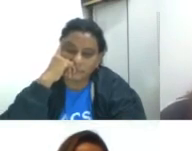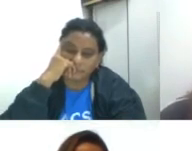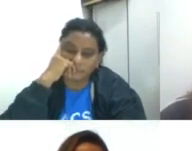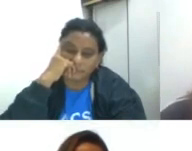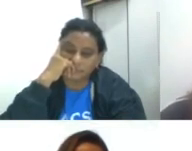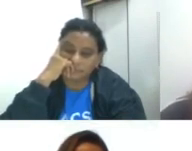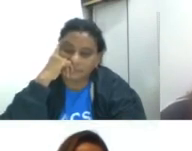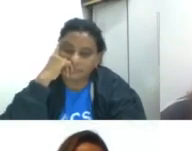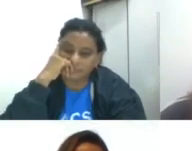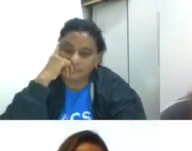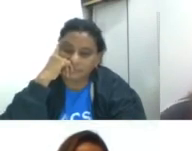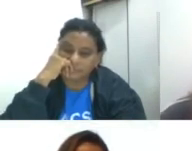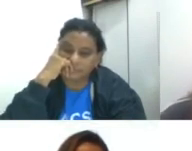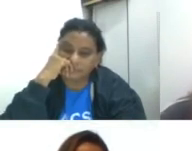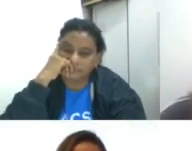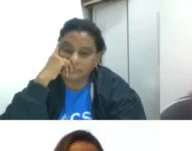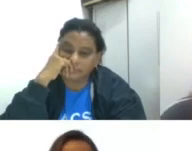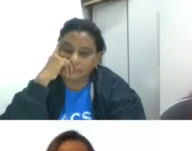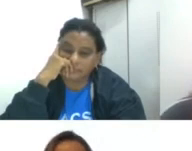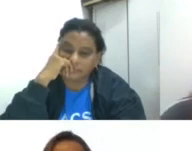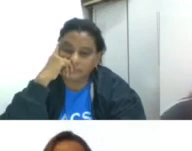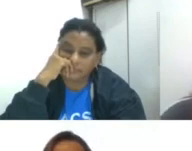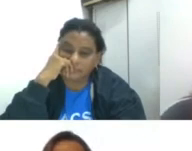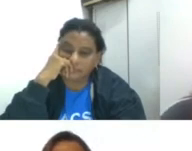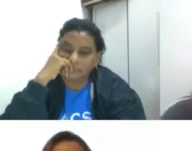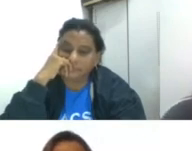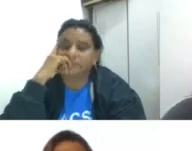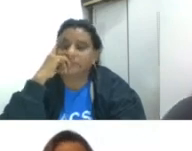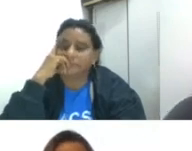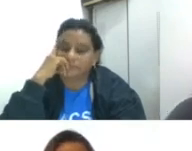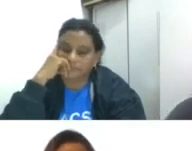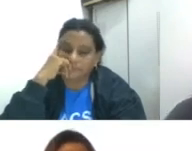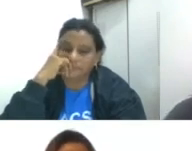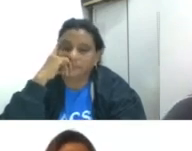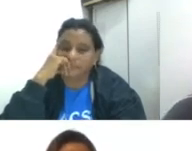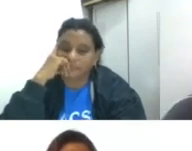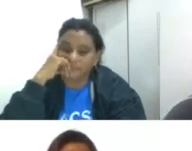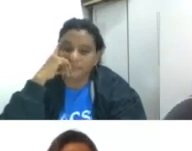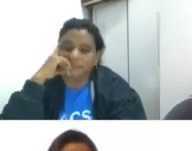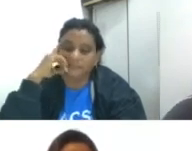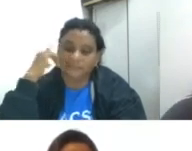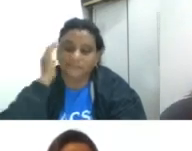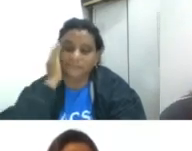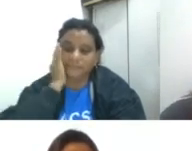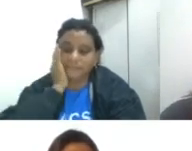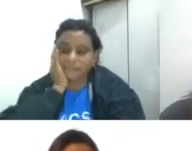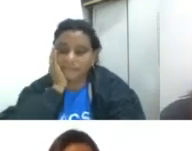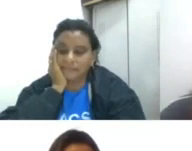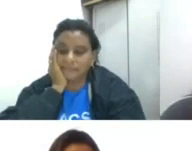tuberculose ele é calculado de acordo com o peso desse paciente por isso que é importante que mensalmente ele faça essas cursos de acompanhamento para